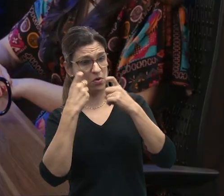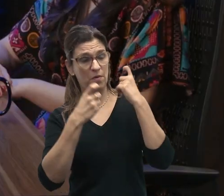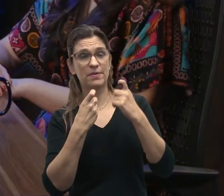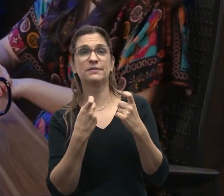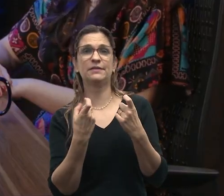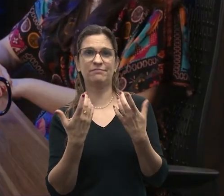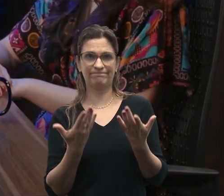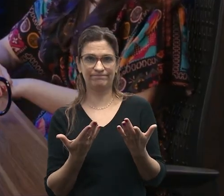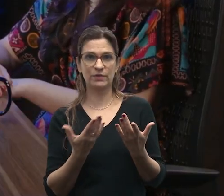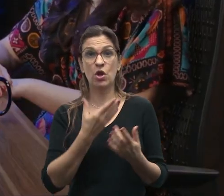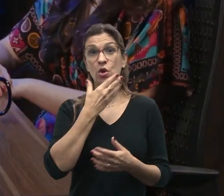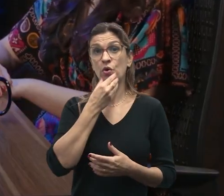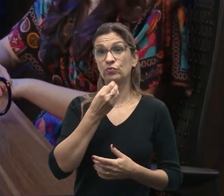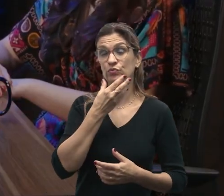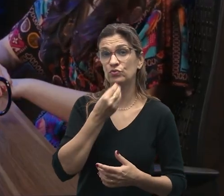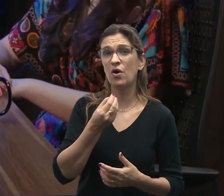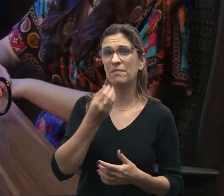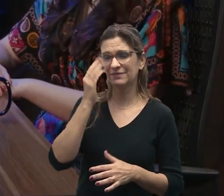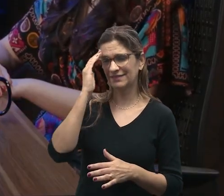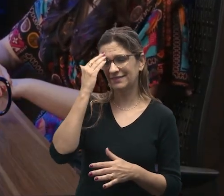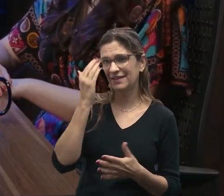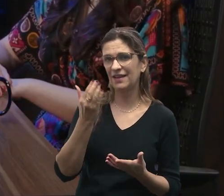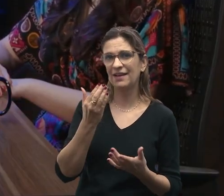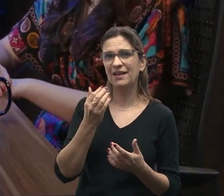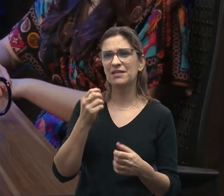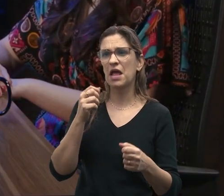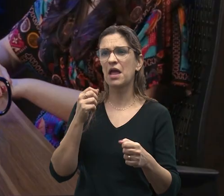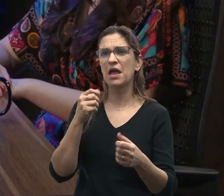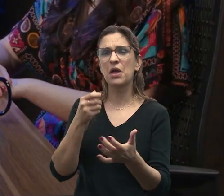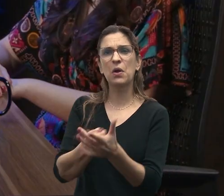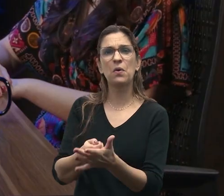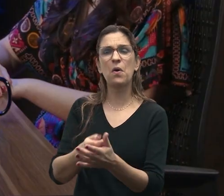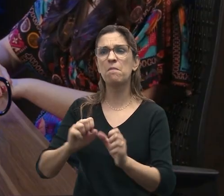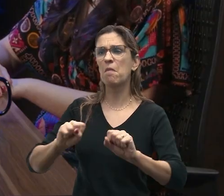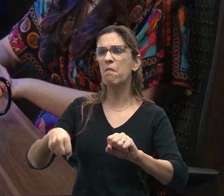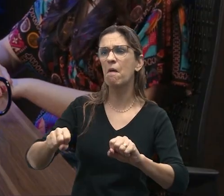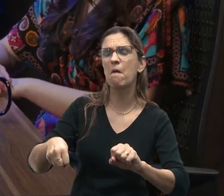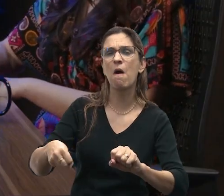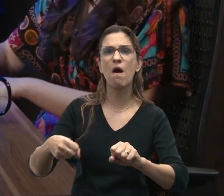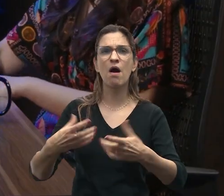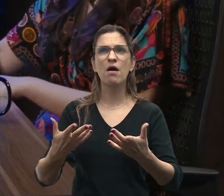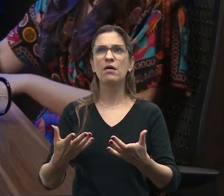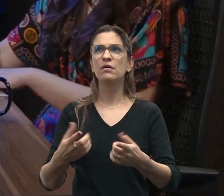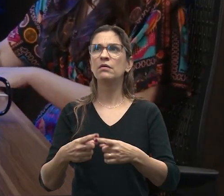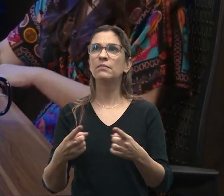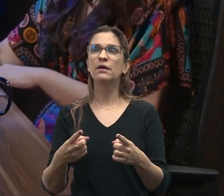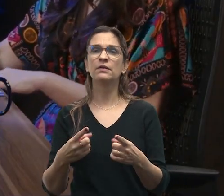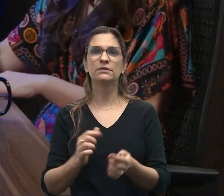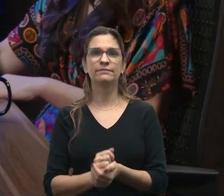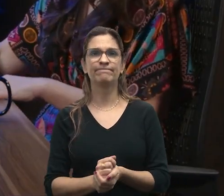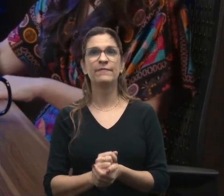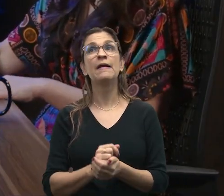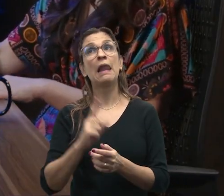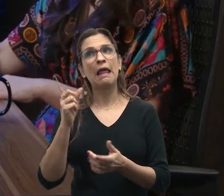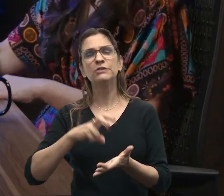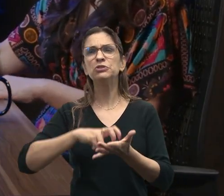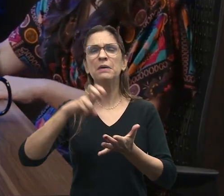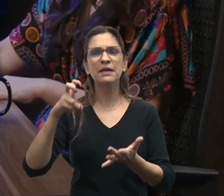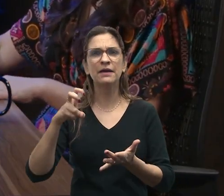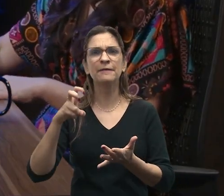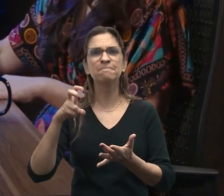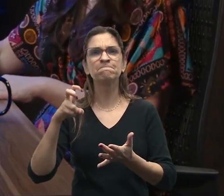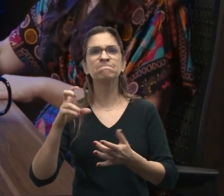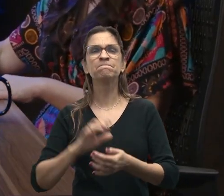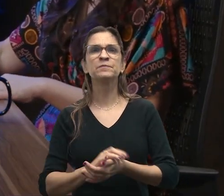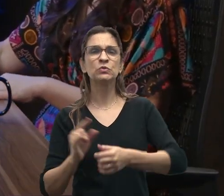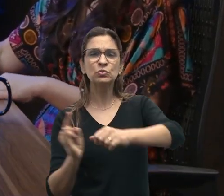você entende? Entendo. Eles vão lá, não sei o quê, compram uma moto, não sei lá, mas vai de manhã no transporte coletivo urbano, vai